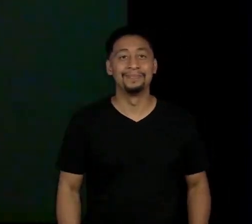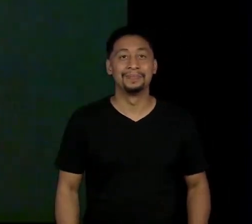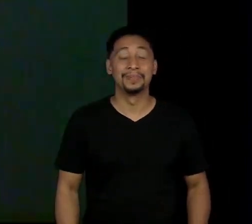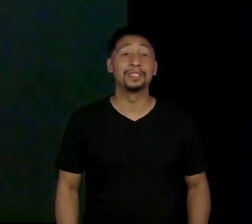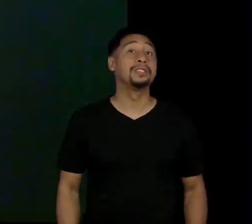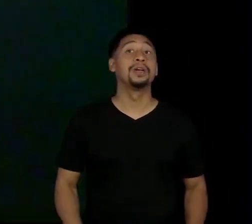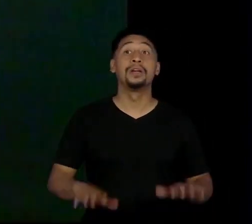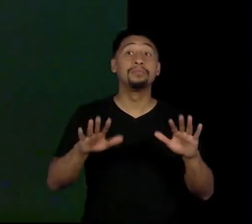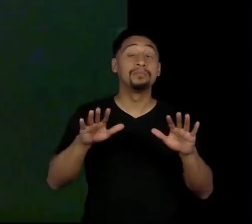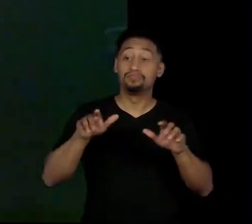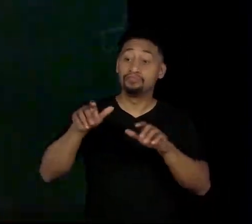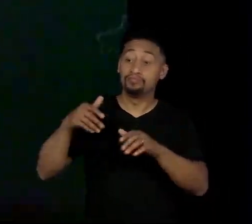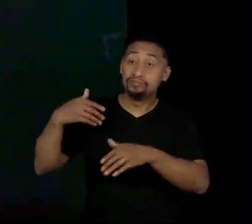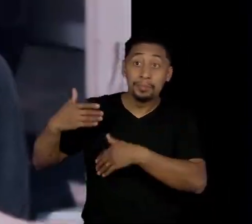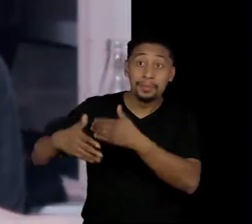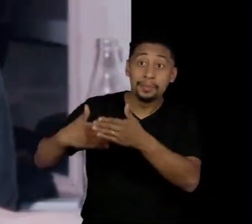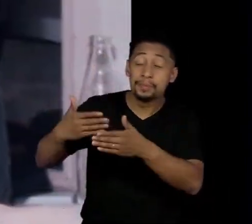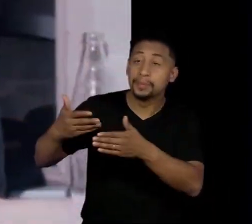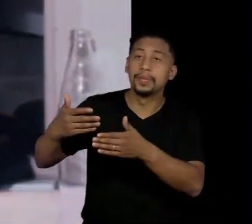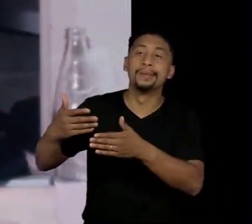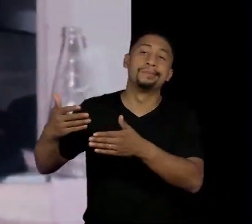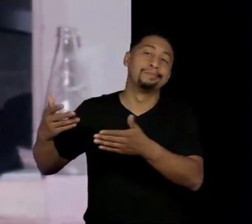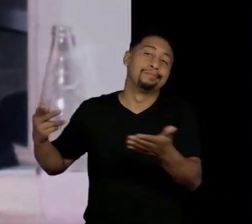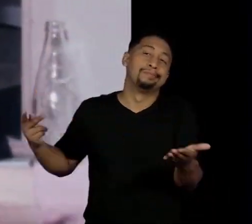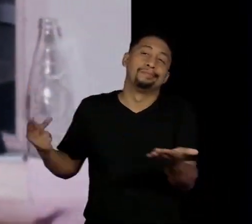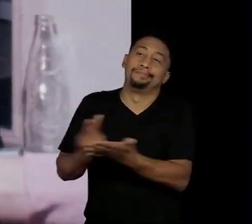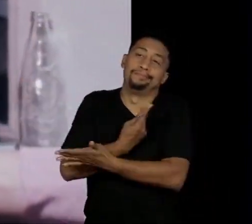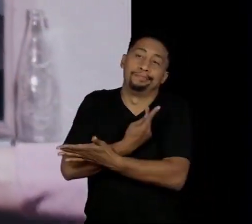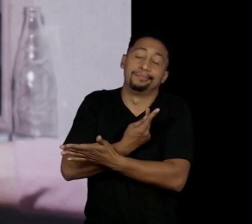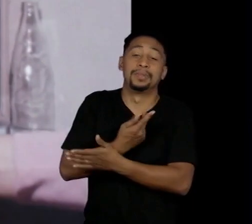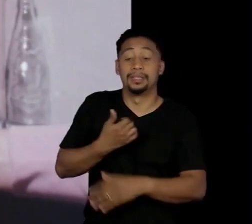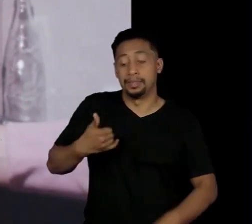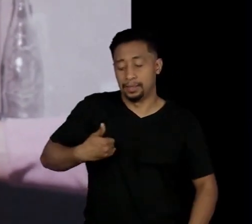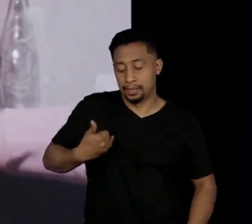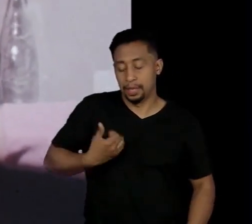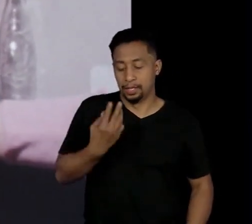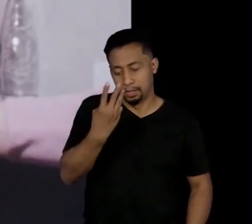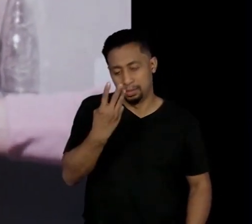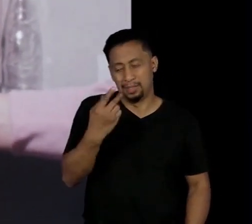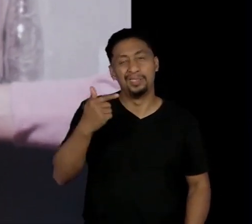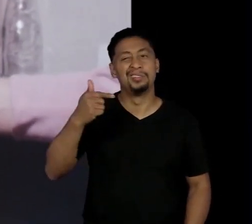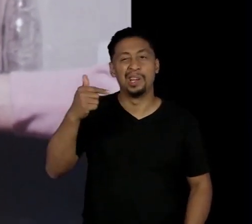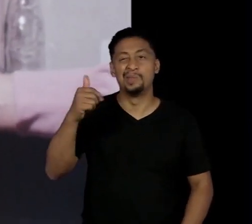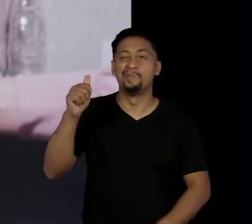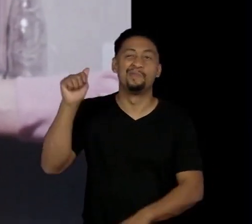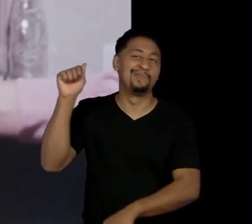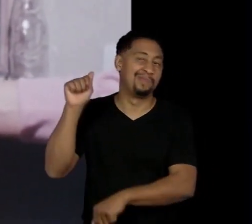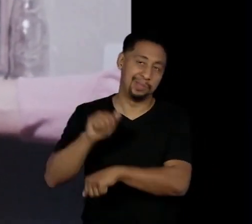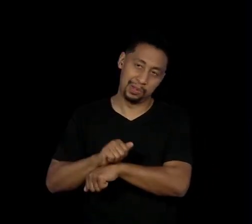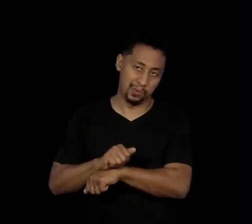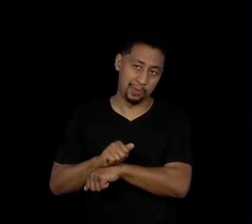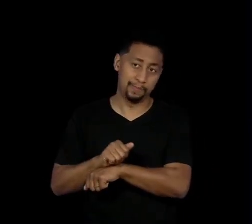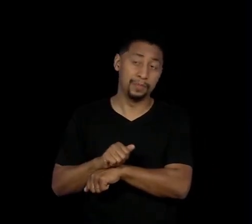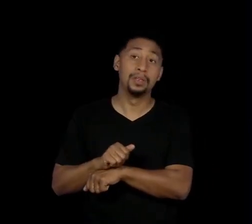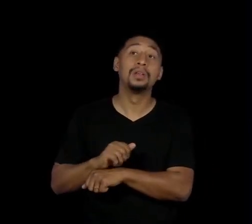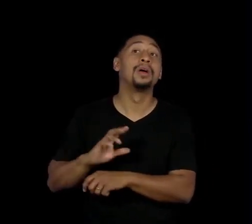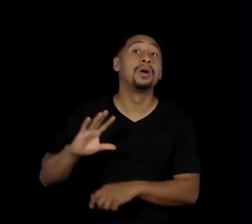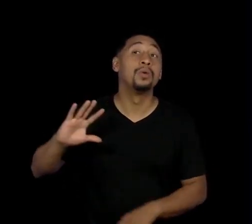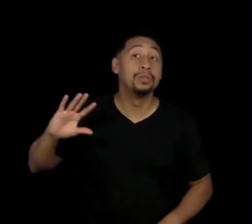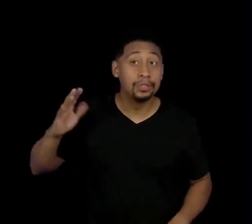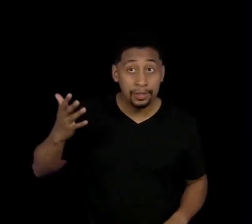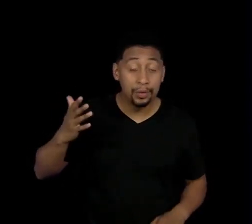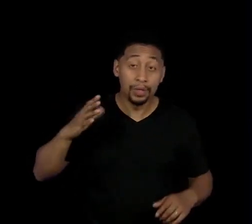Mas sua brilhante carreira, infelizmente, foi interrompida aos 37 anos de idade, quando foi brutalmente assassinado em